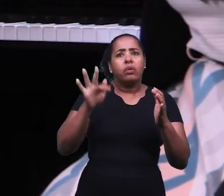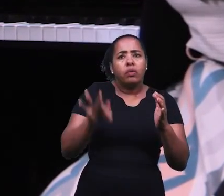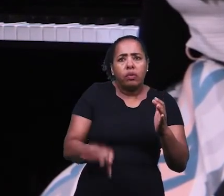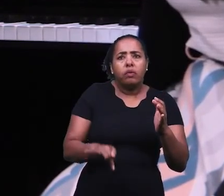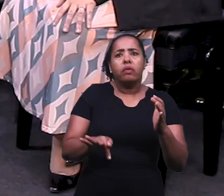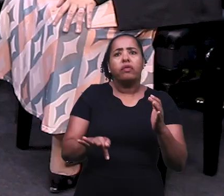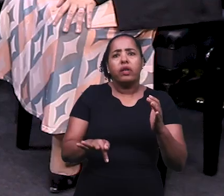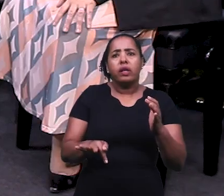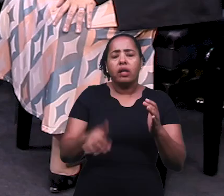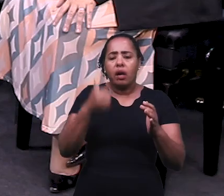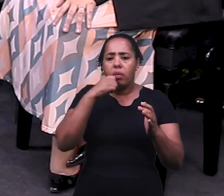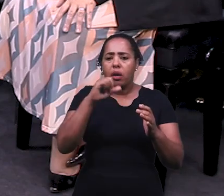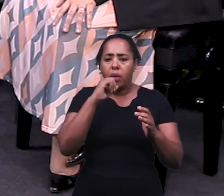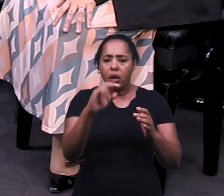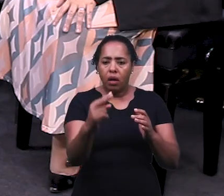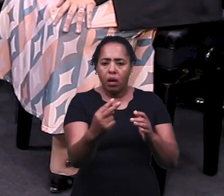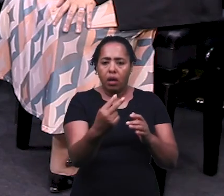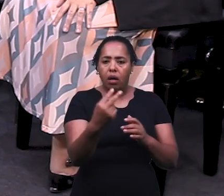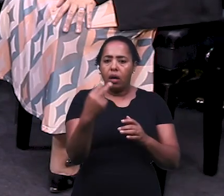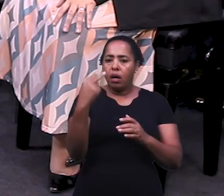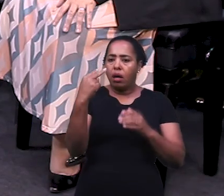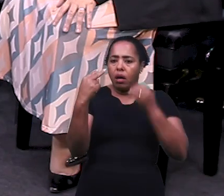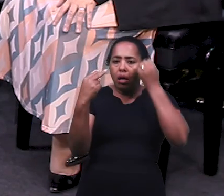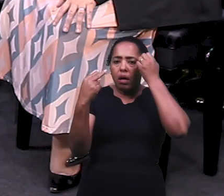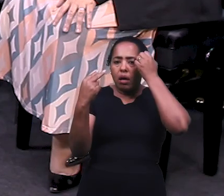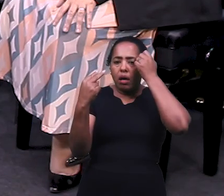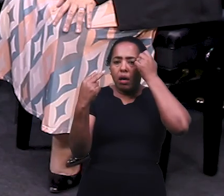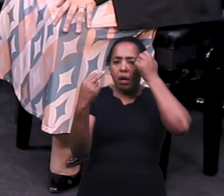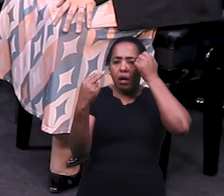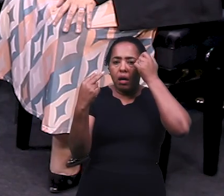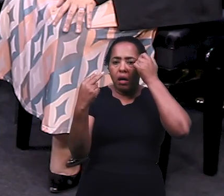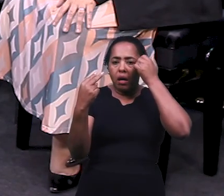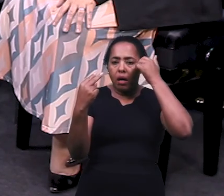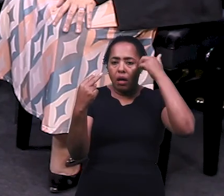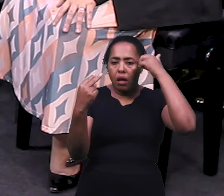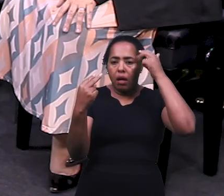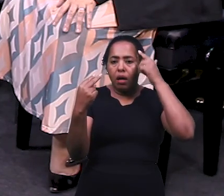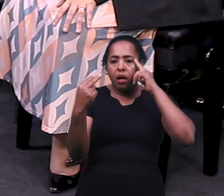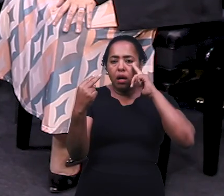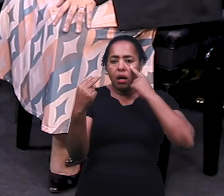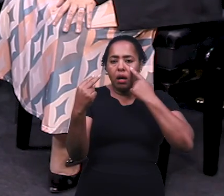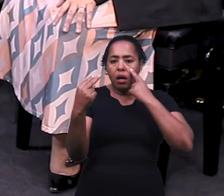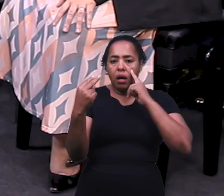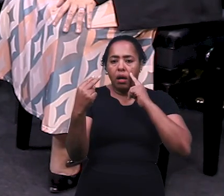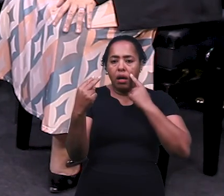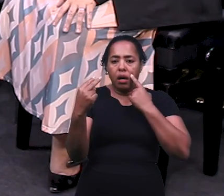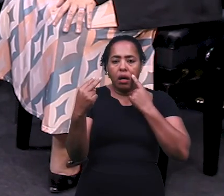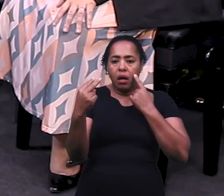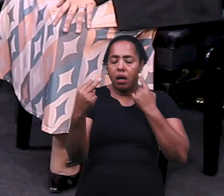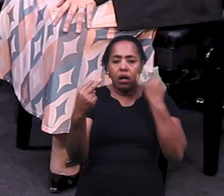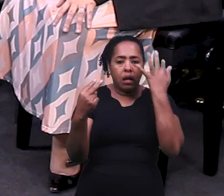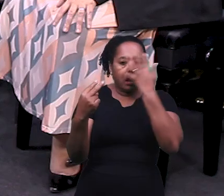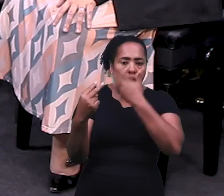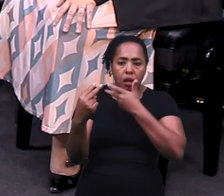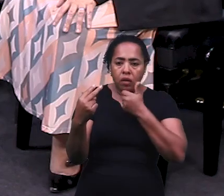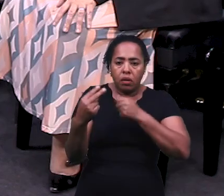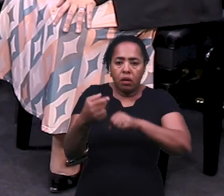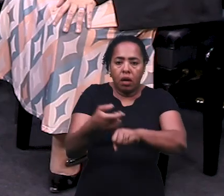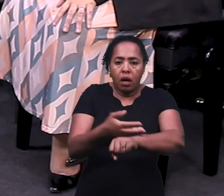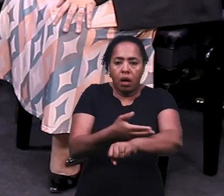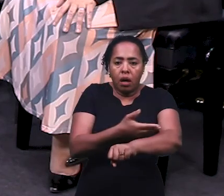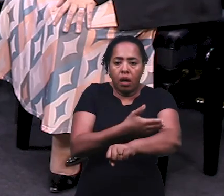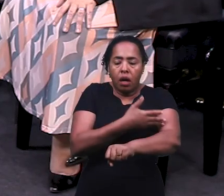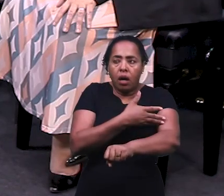cantei o louvor todo. E no final, ela ficou assim, olhando pra mim, assim, com o olhinho cheio de água, lacrimejando, assim, ela, que